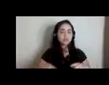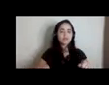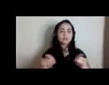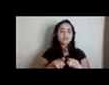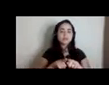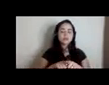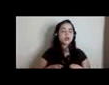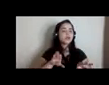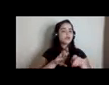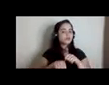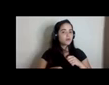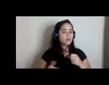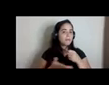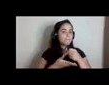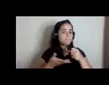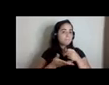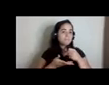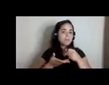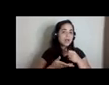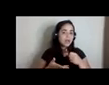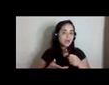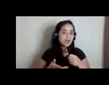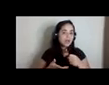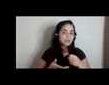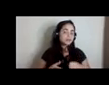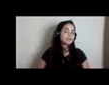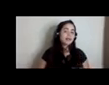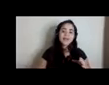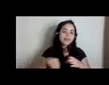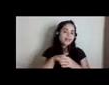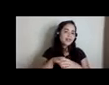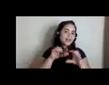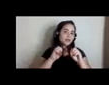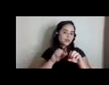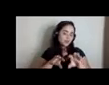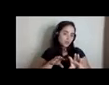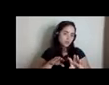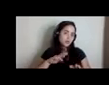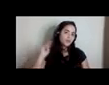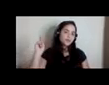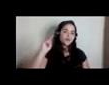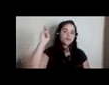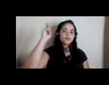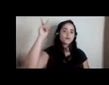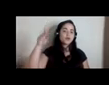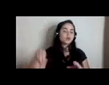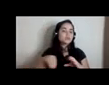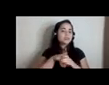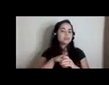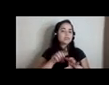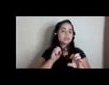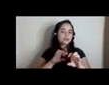básica, isso é da educação, isso são valores da educação, não